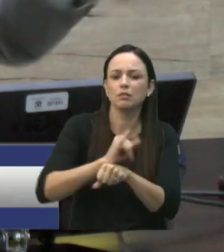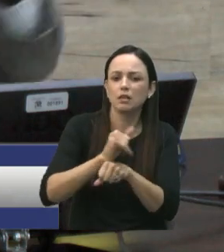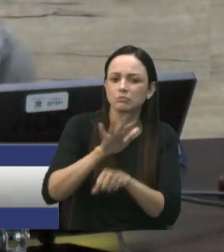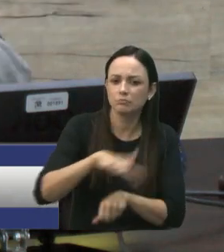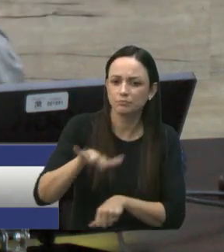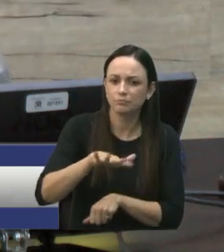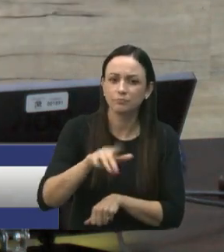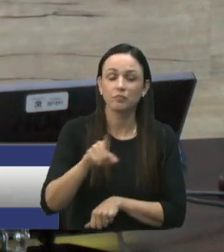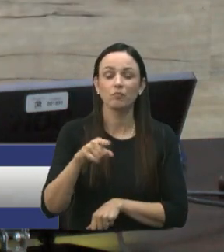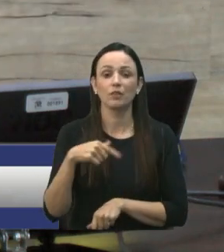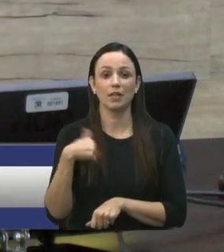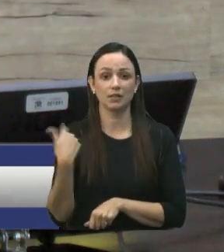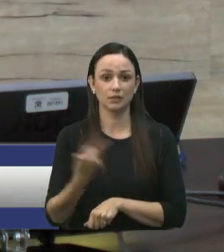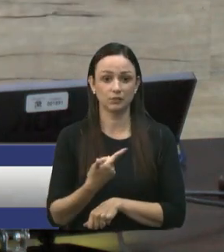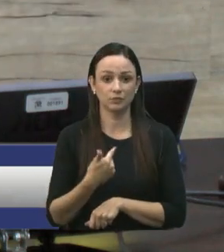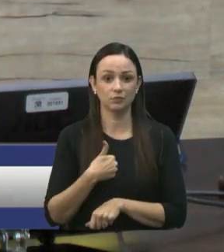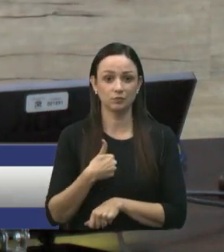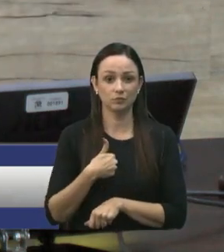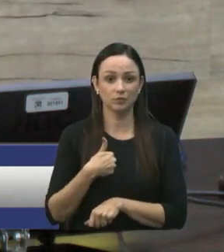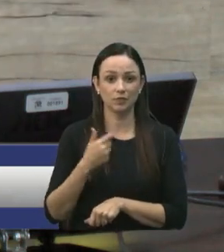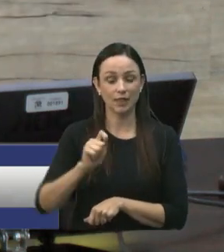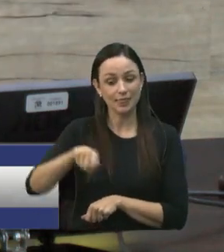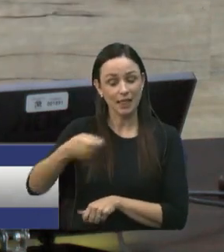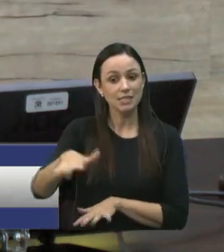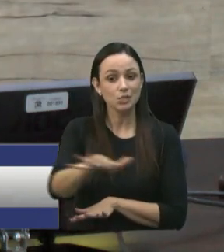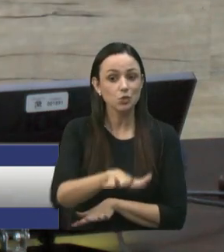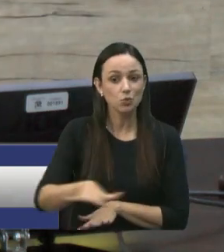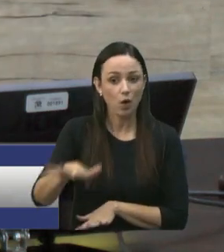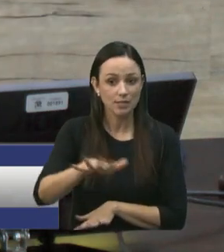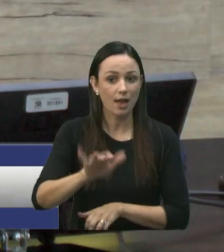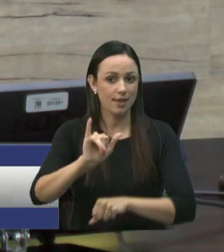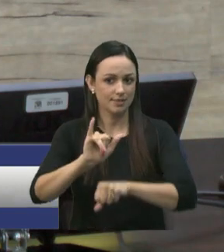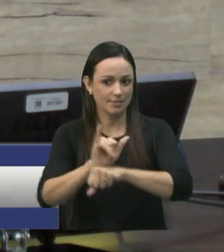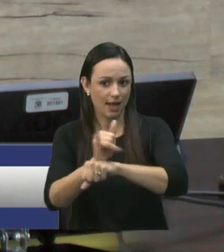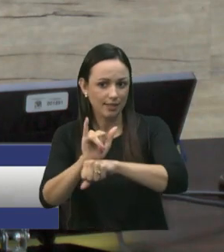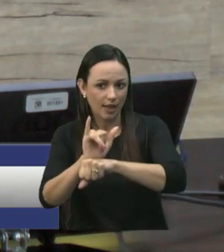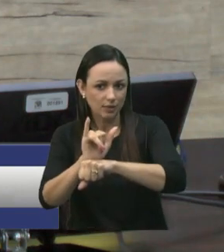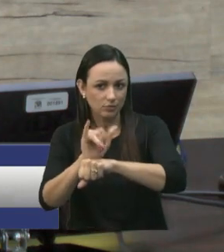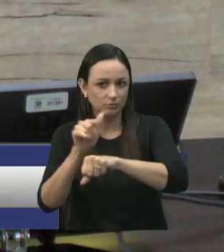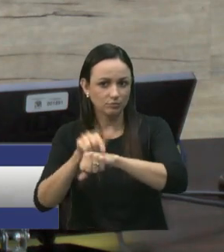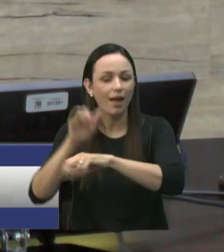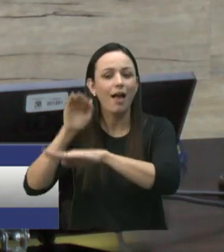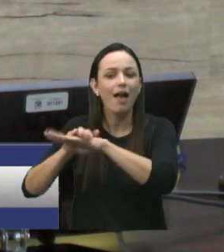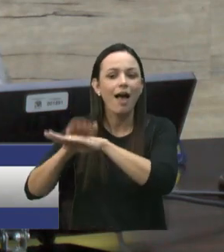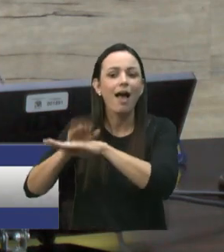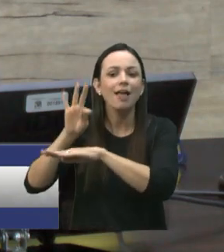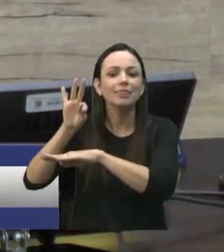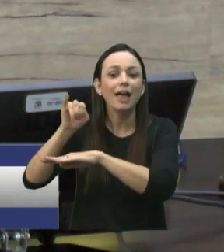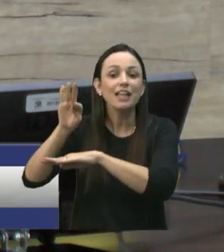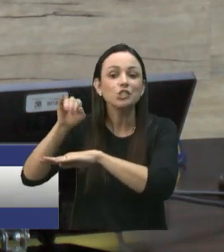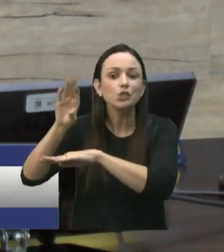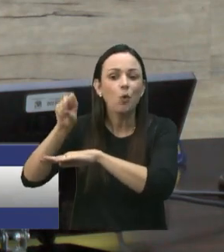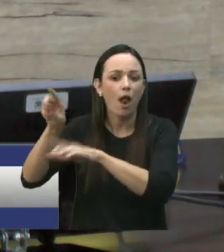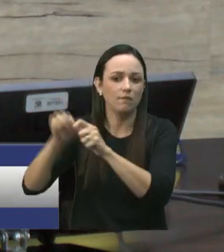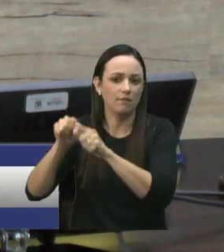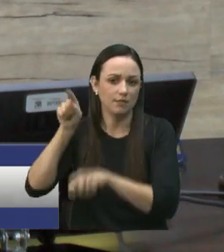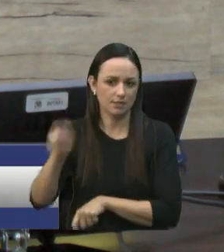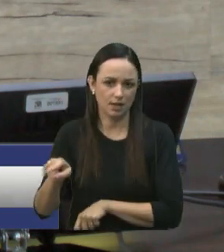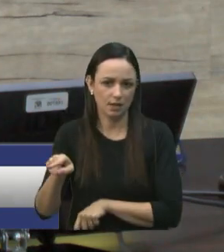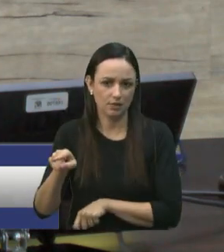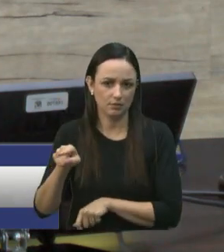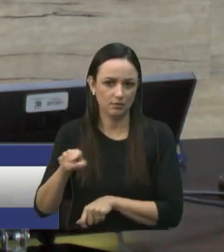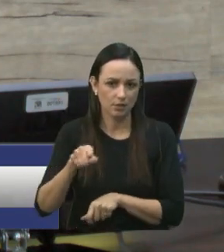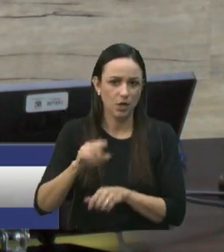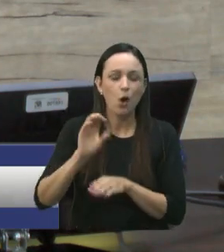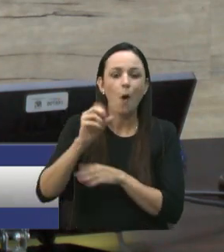aqui? Então, nós estamos dando uma situação que é estratégica. O tático é o que ele vai fazer. E o operacional é o dia a